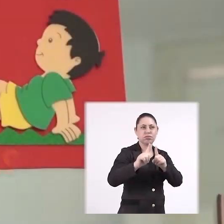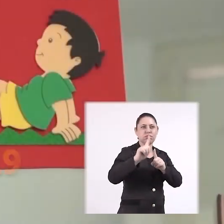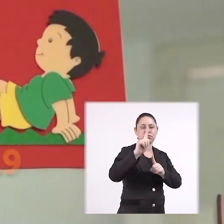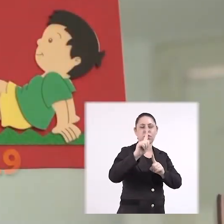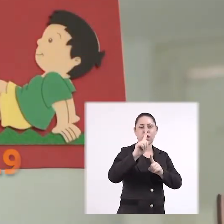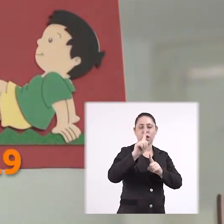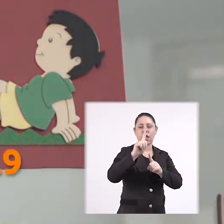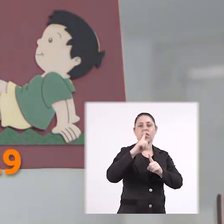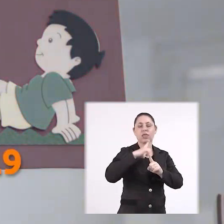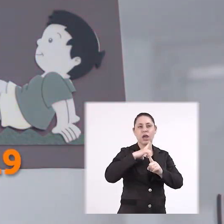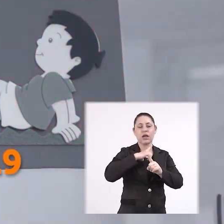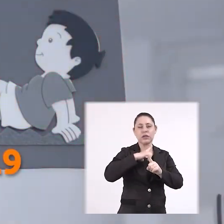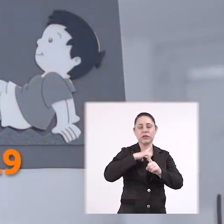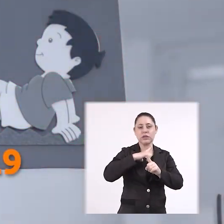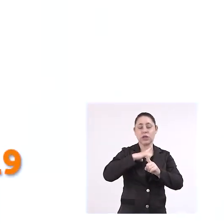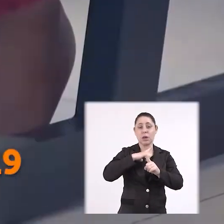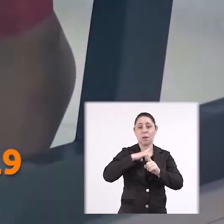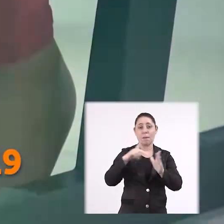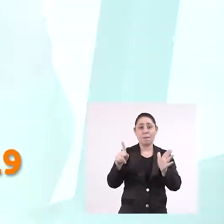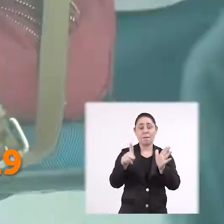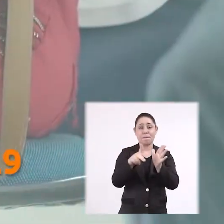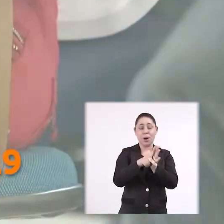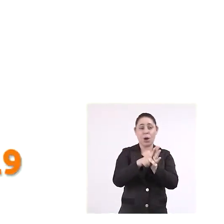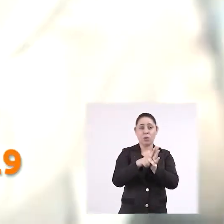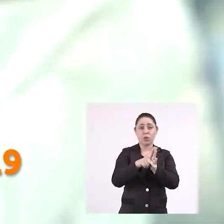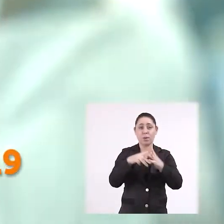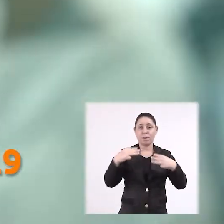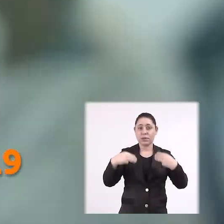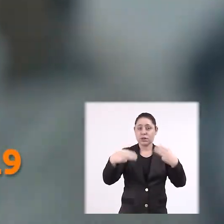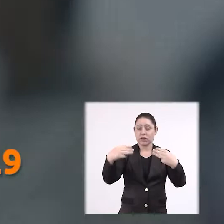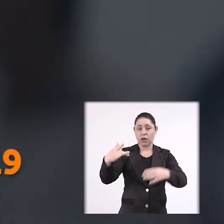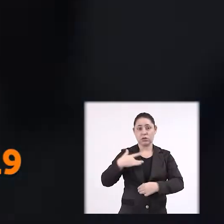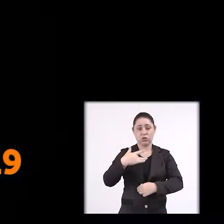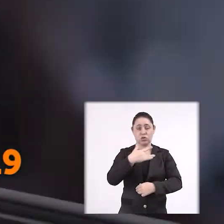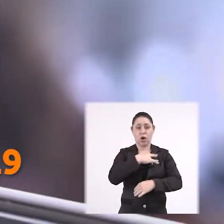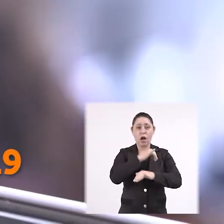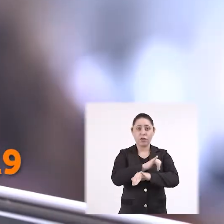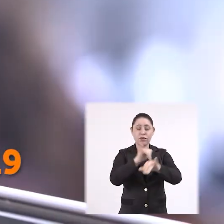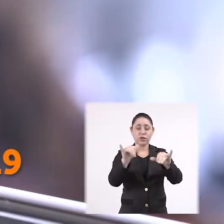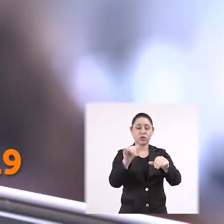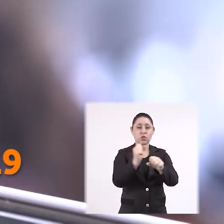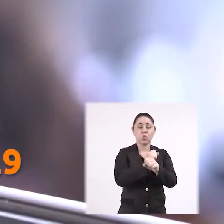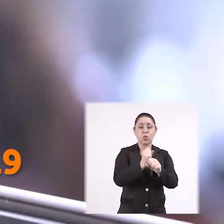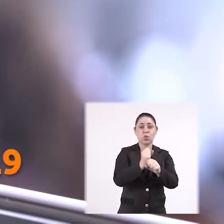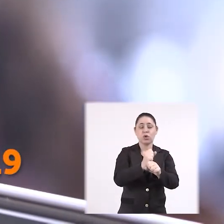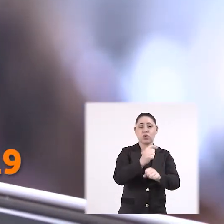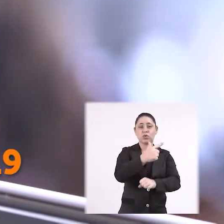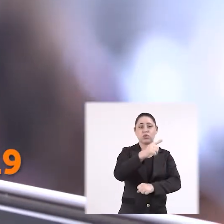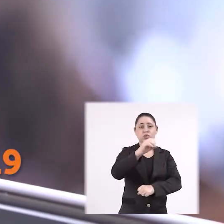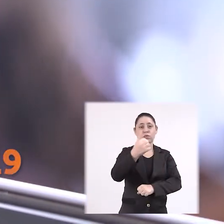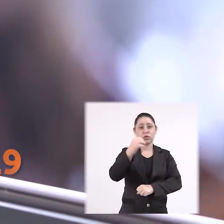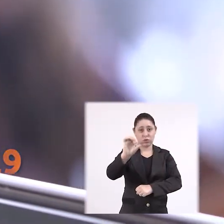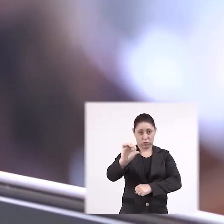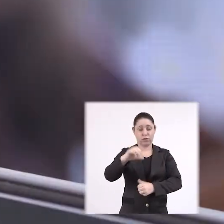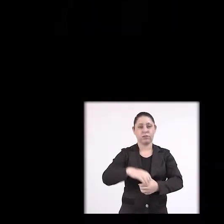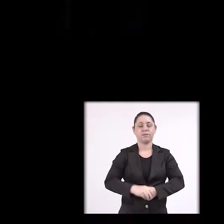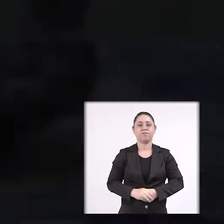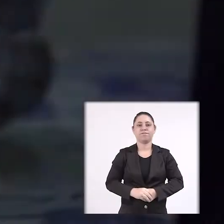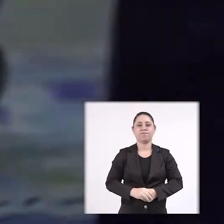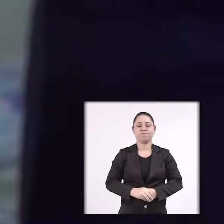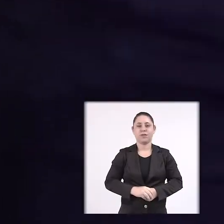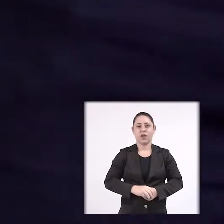de Violência Sexual do Ministério da Saúde, com informações referentes ao ano de 2019.